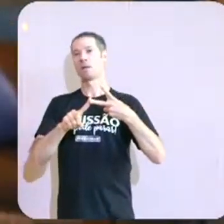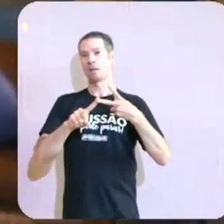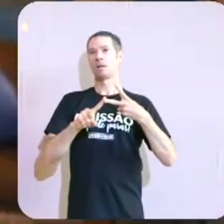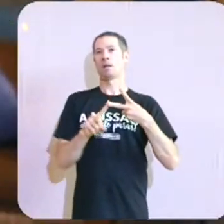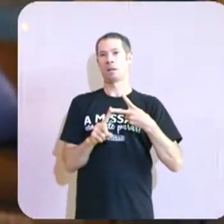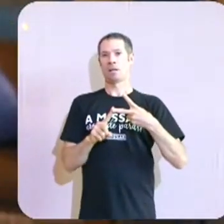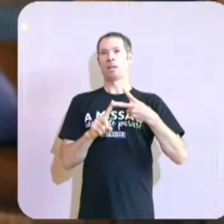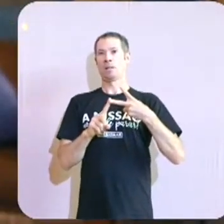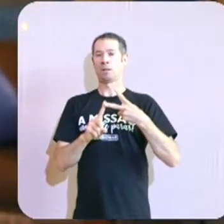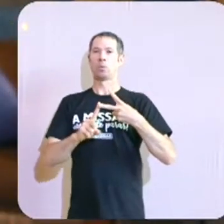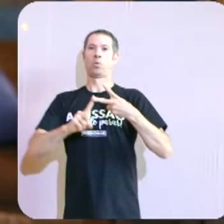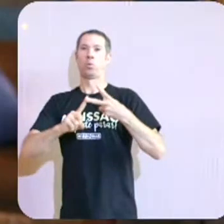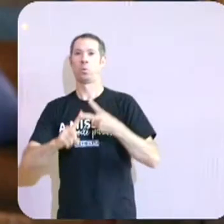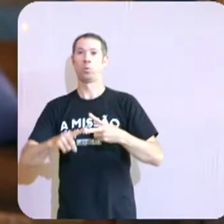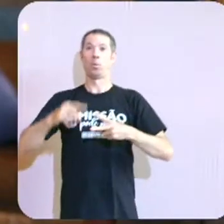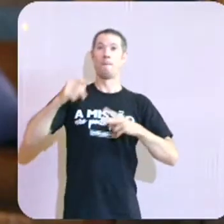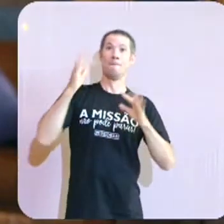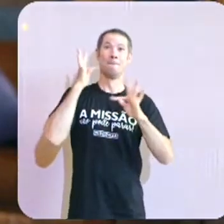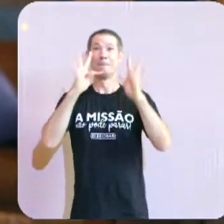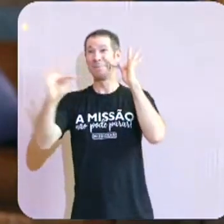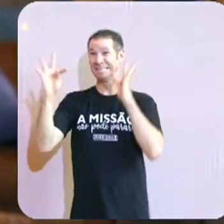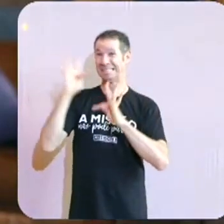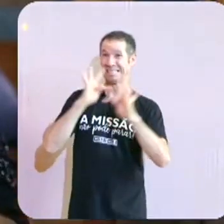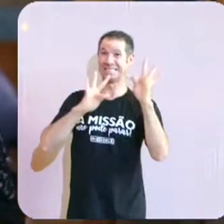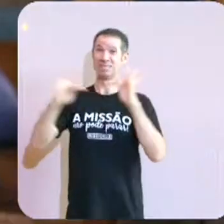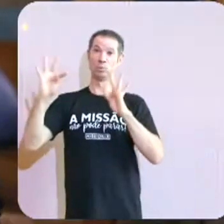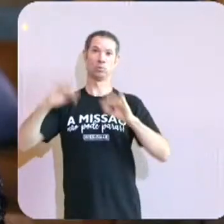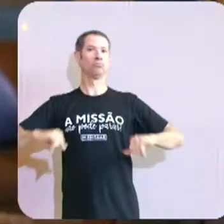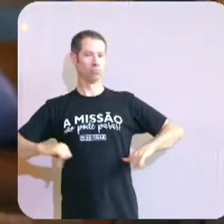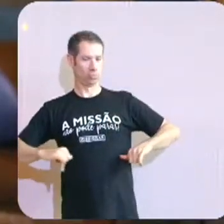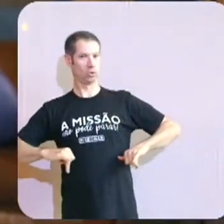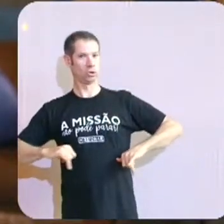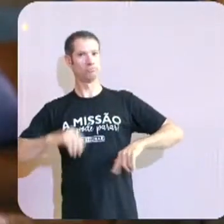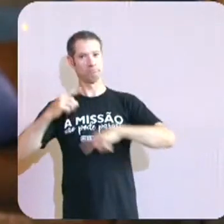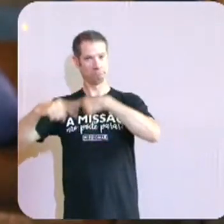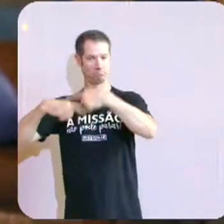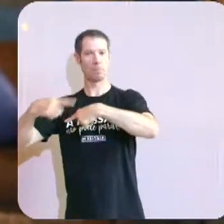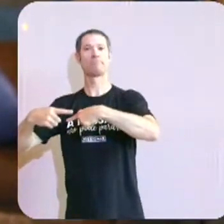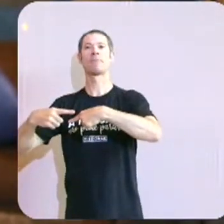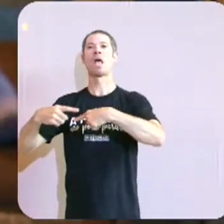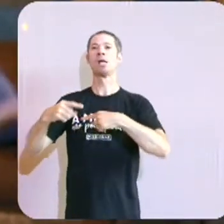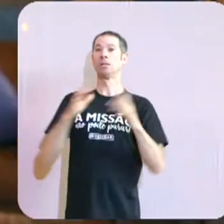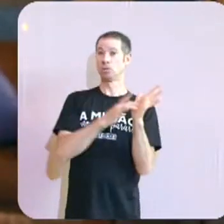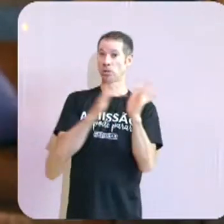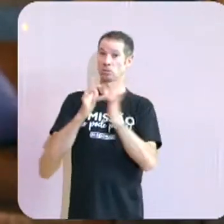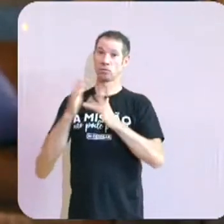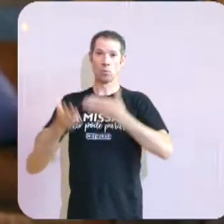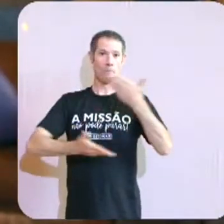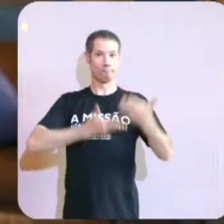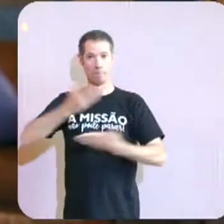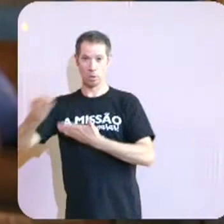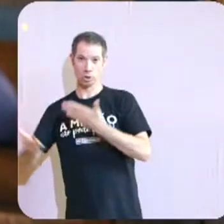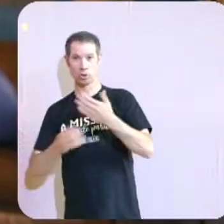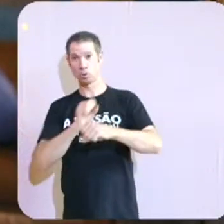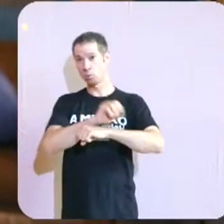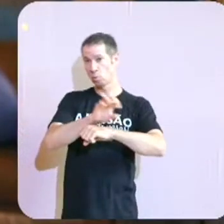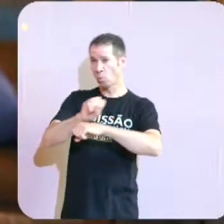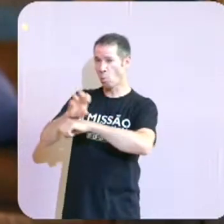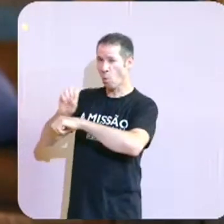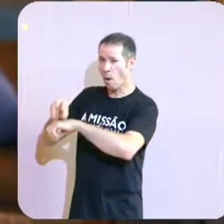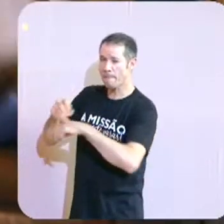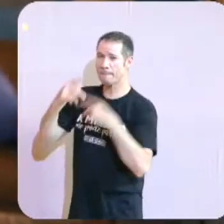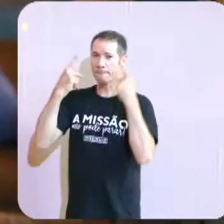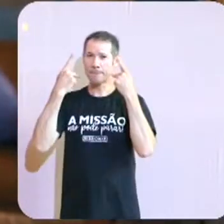respeito à questão do martírio, testemunho. E a gente já vai falar sobre isso. Mas Jesus compartilhou as boas novas do reino, a pregação